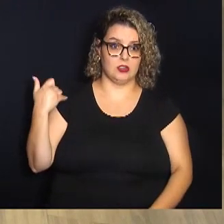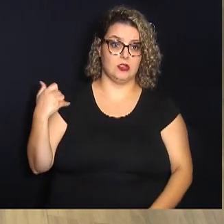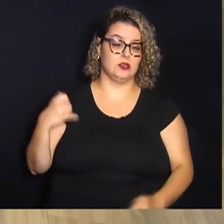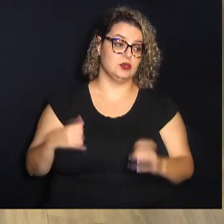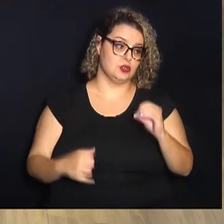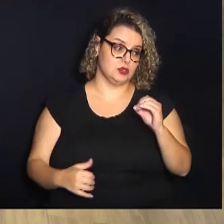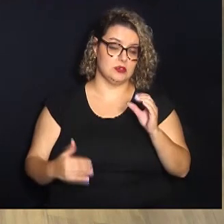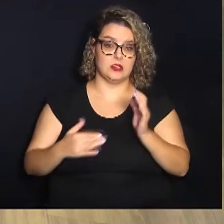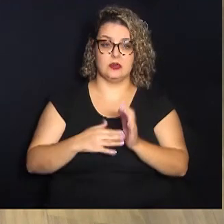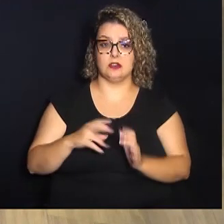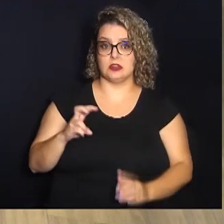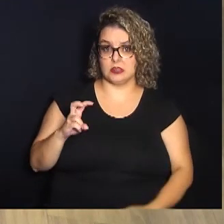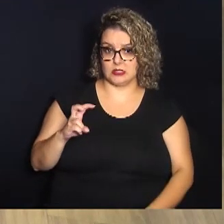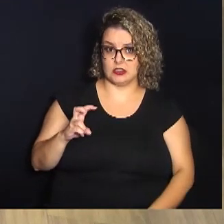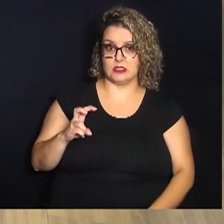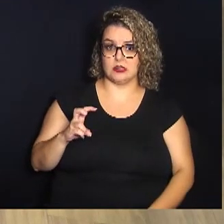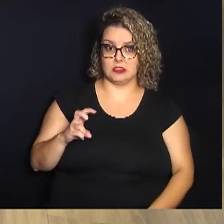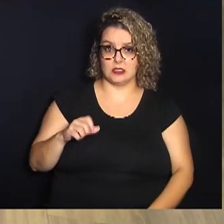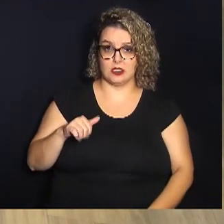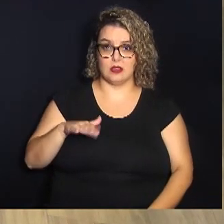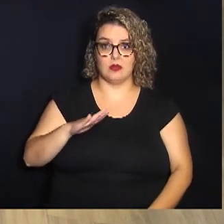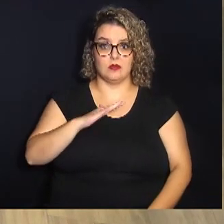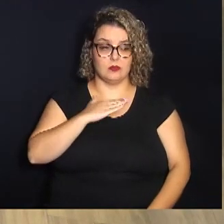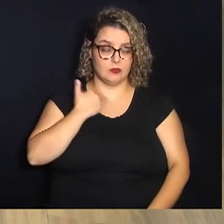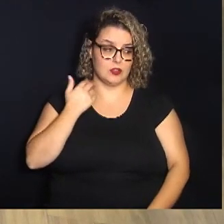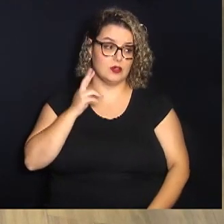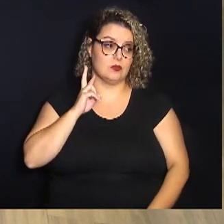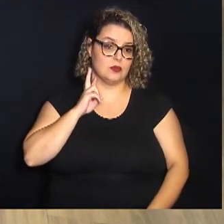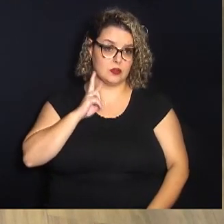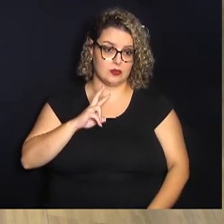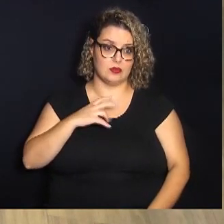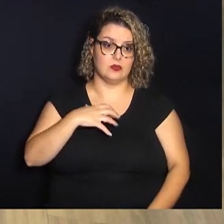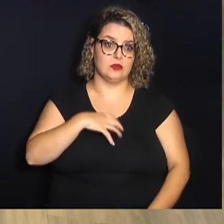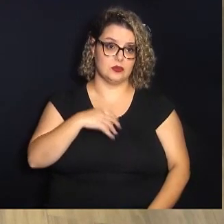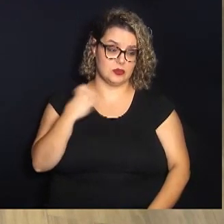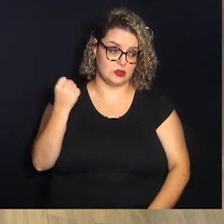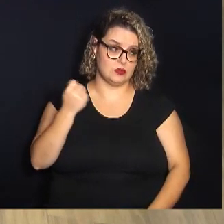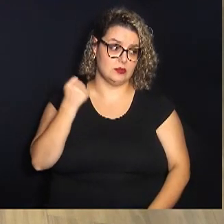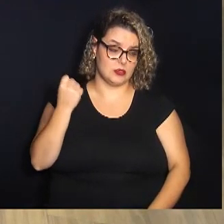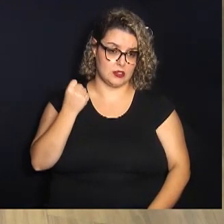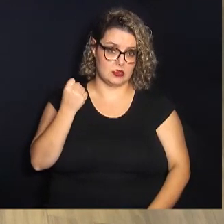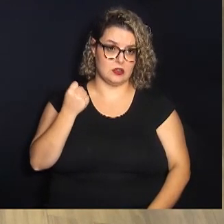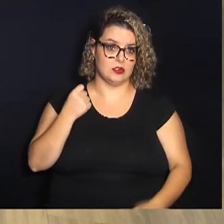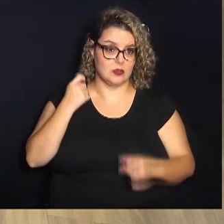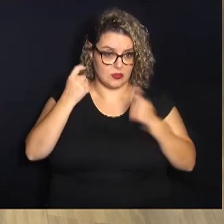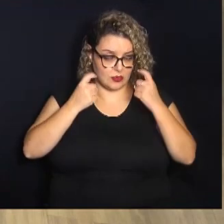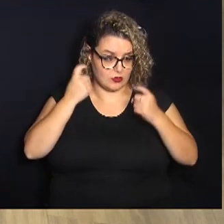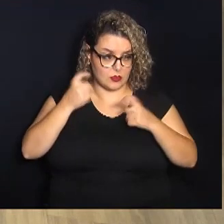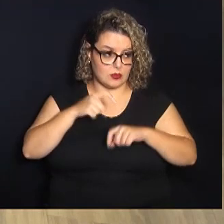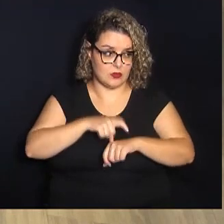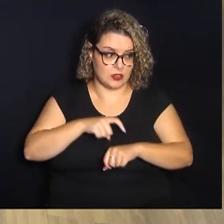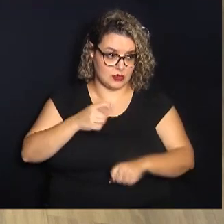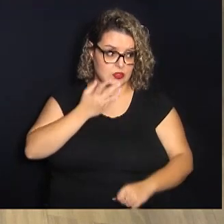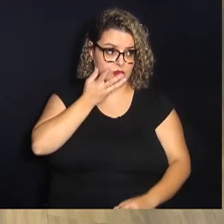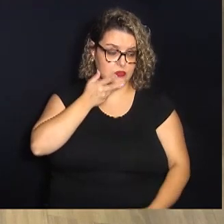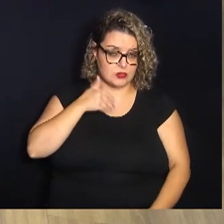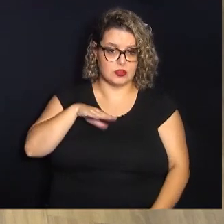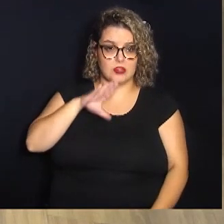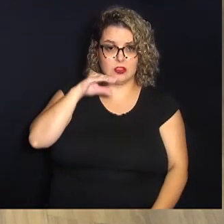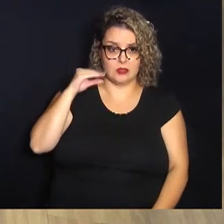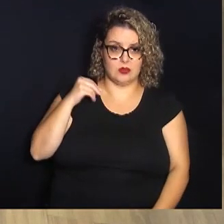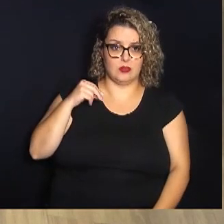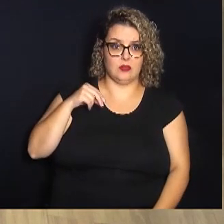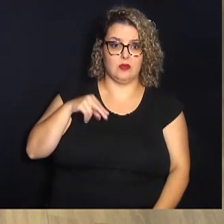a 5 é a que mais morreu vítima da forma mais grave. Preocupa a situação de crianças e